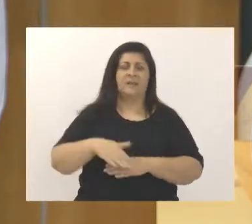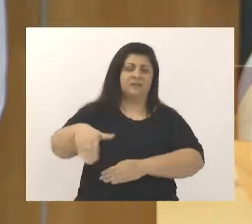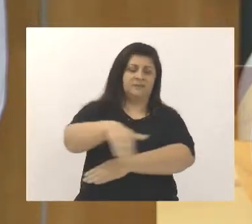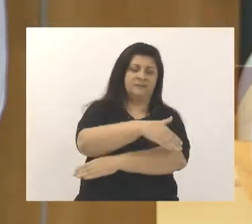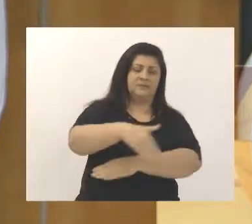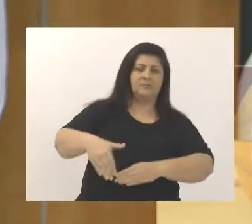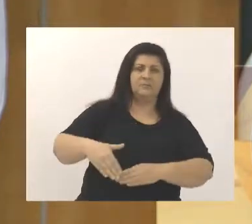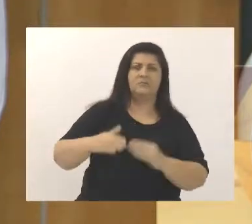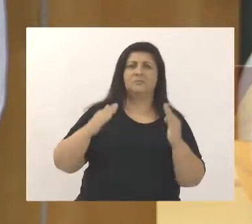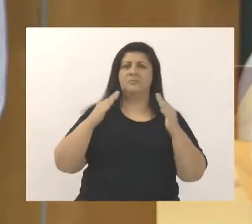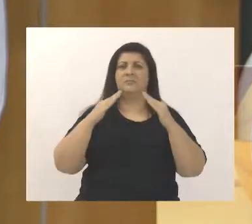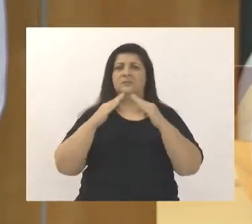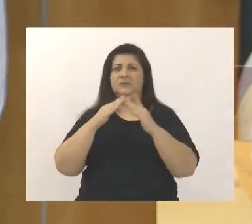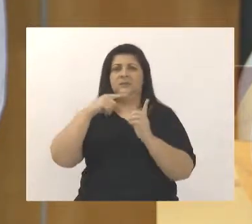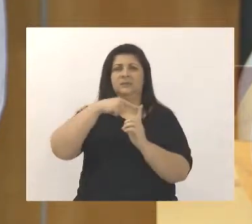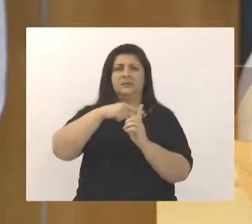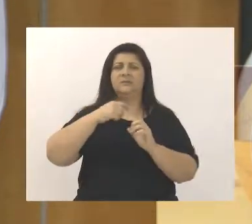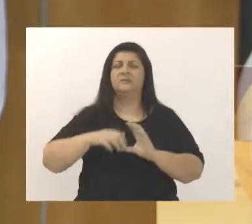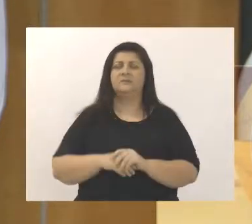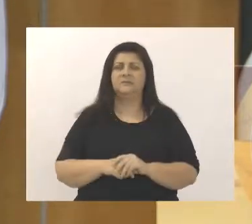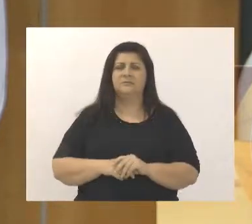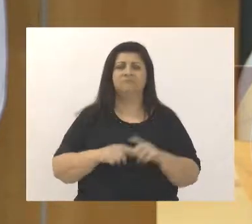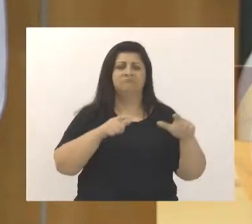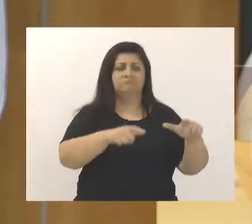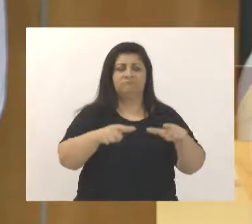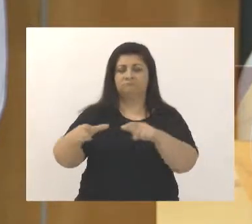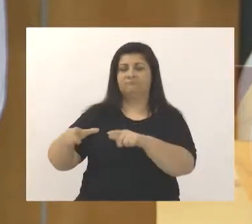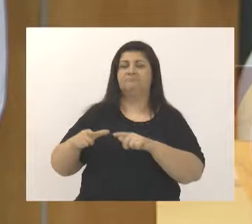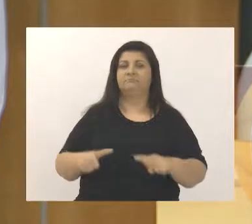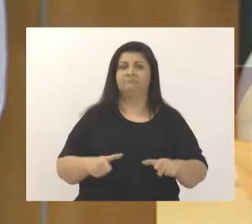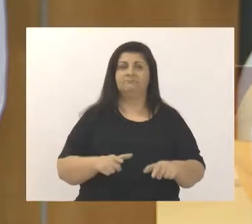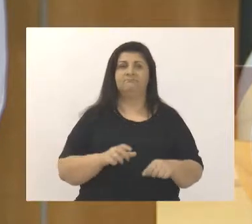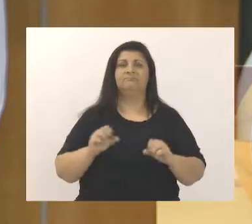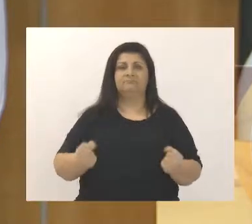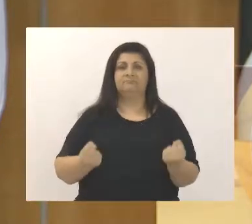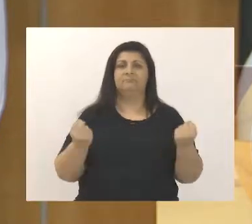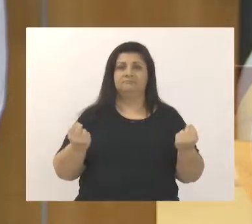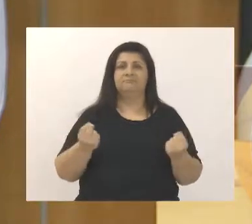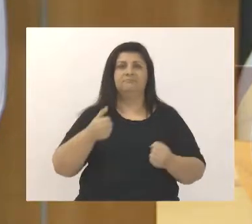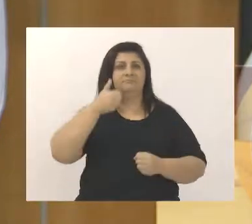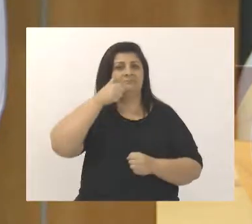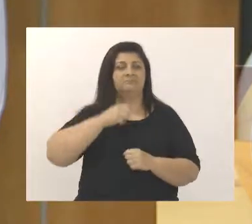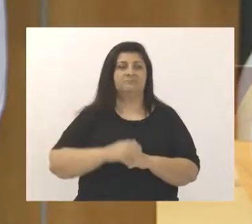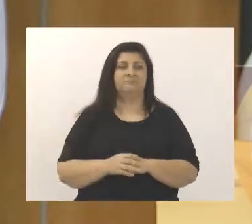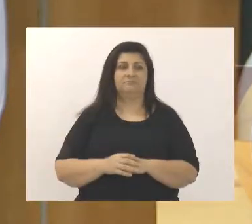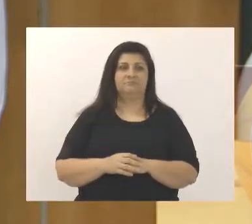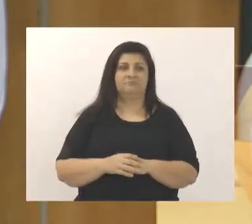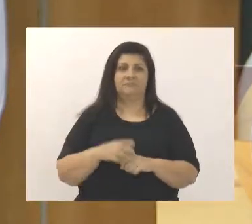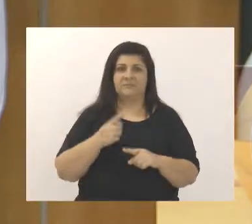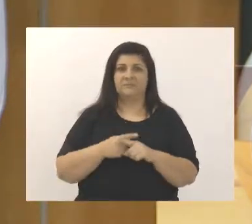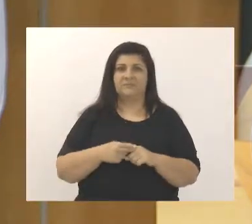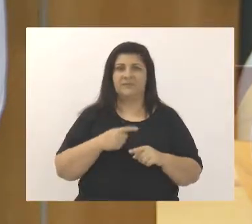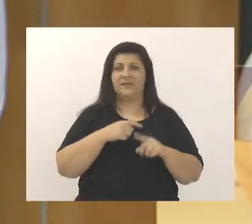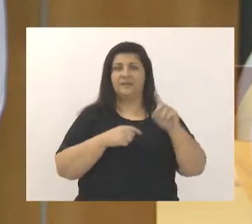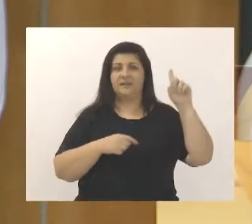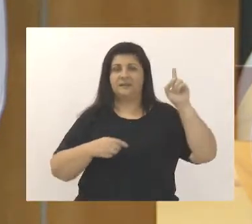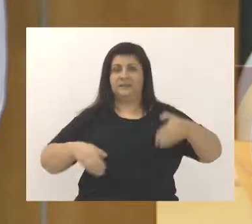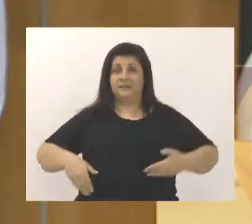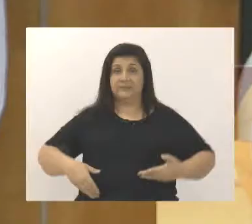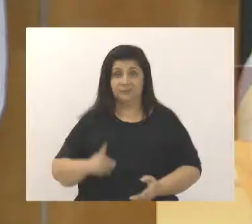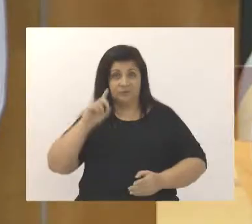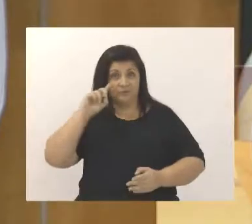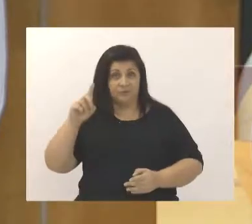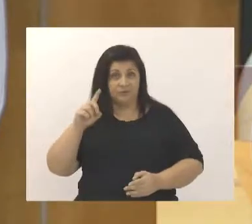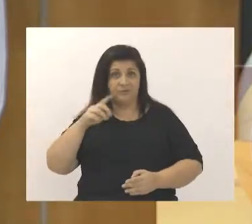nas igrejas, defendo em todos os lugares, defendo a mulher. Não é porque eu nasci no Dia das Mulheres. Mas